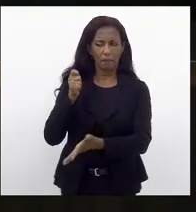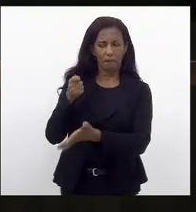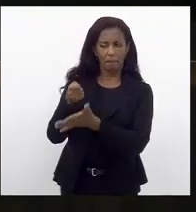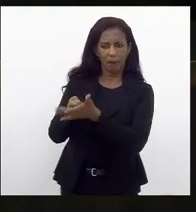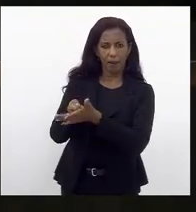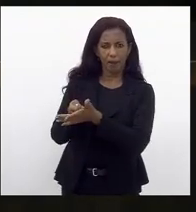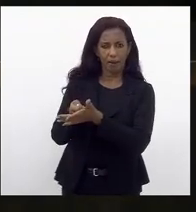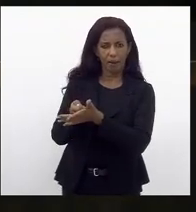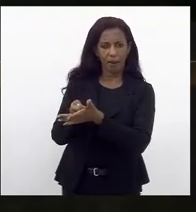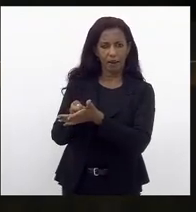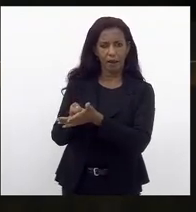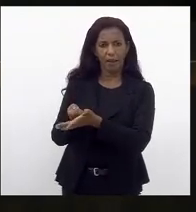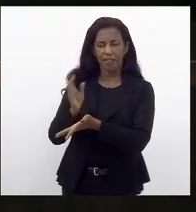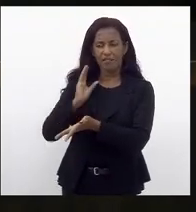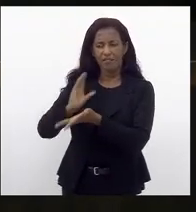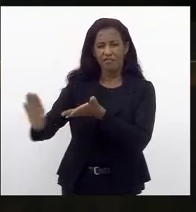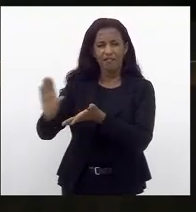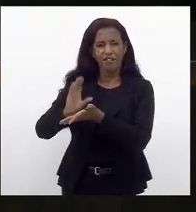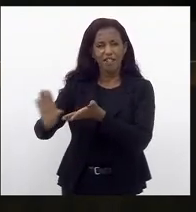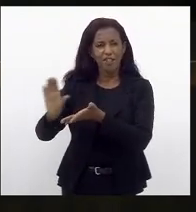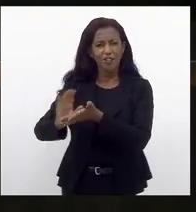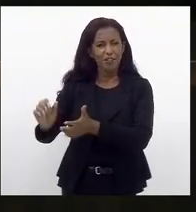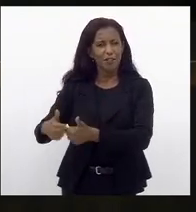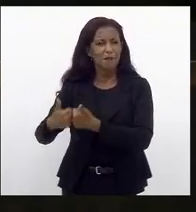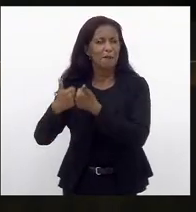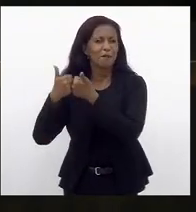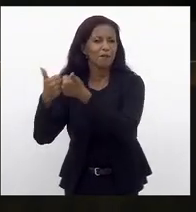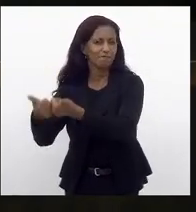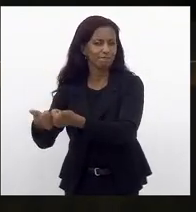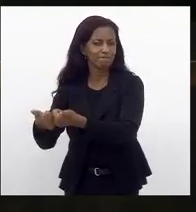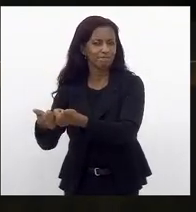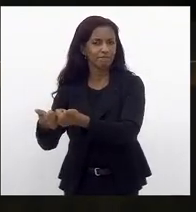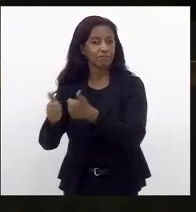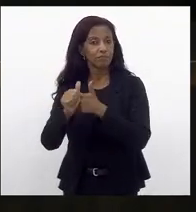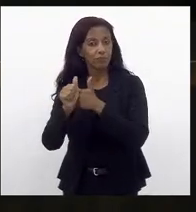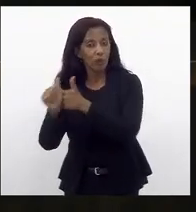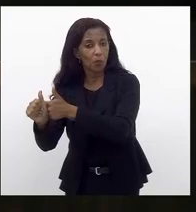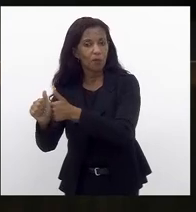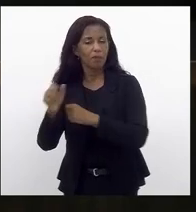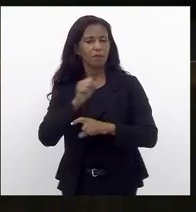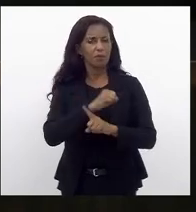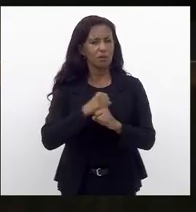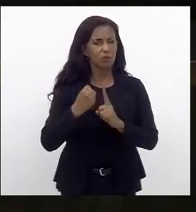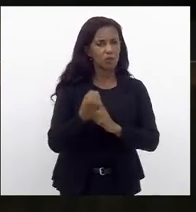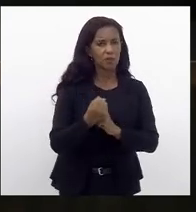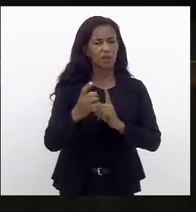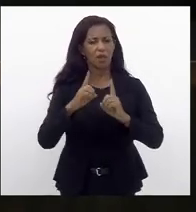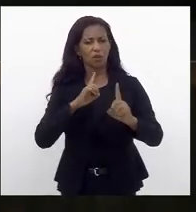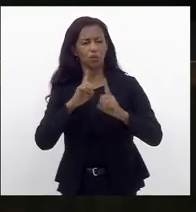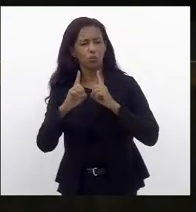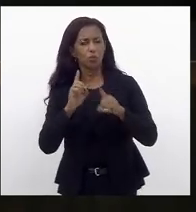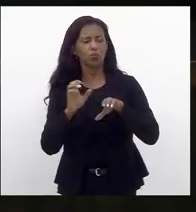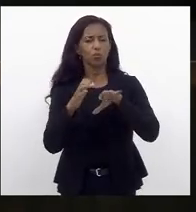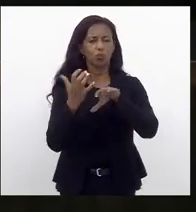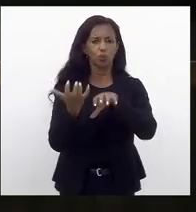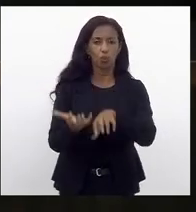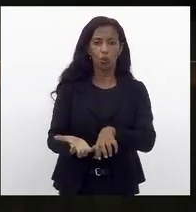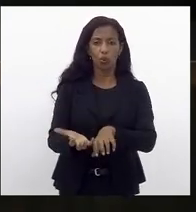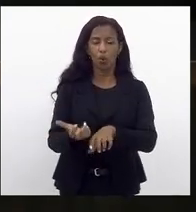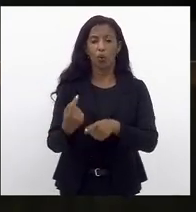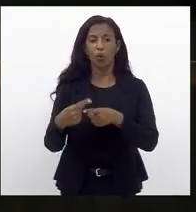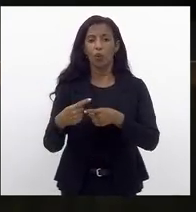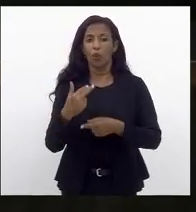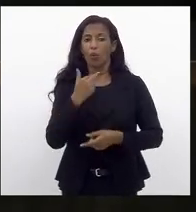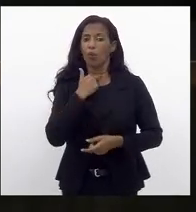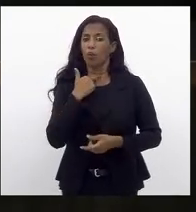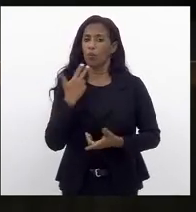pagar o serviço investir em infraestrutura em qual o prêmio da sociedade para discussão no Congresso que não